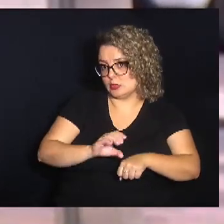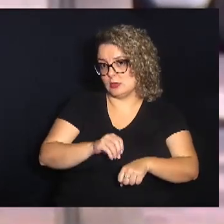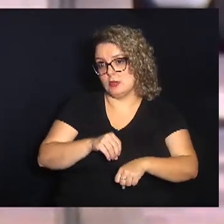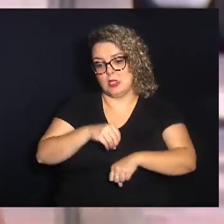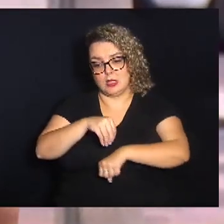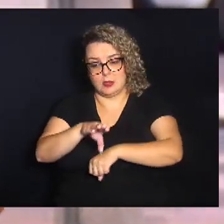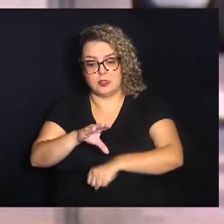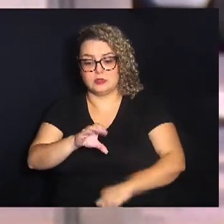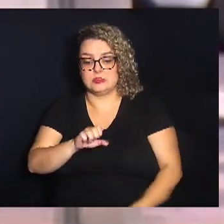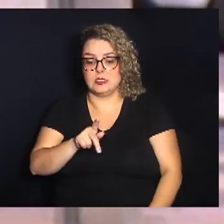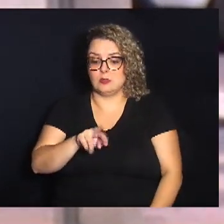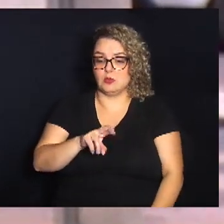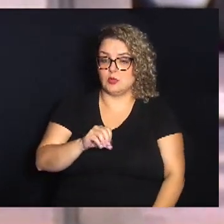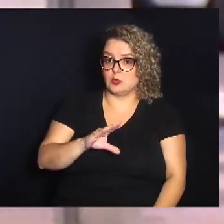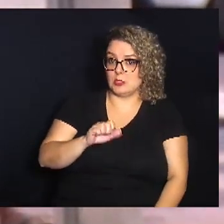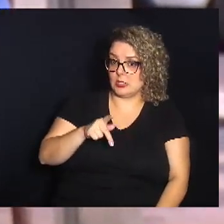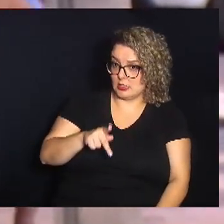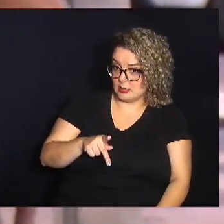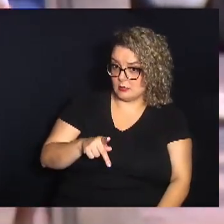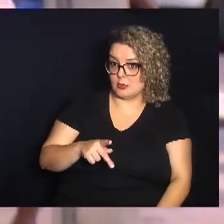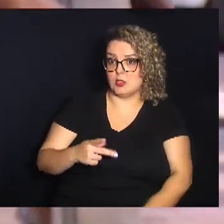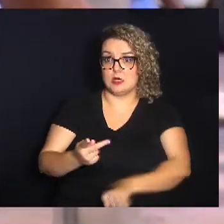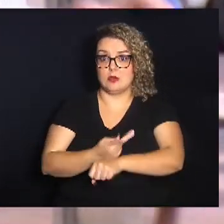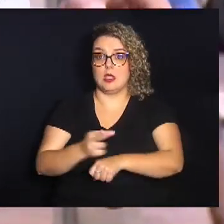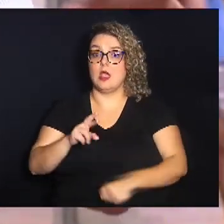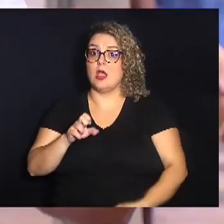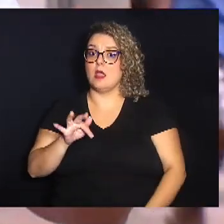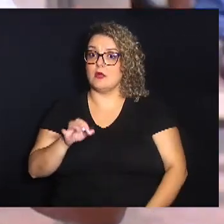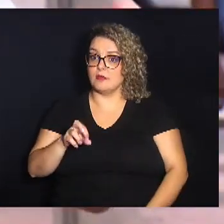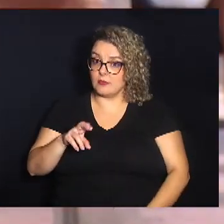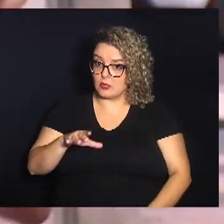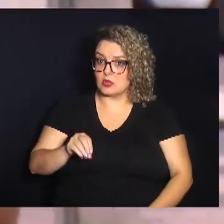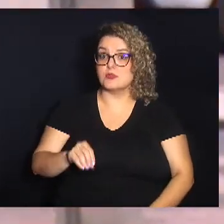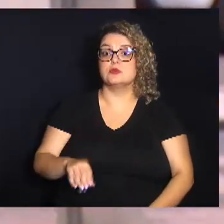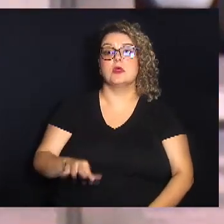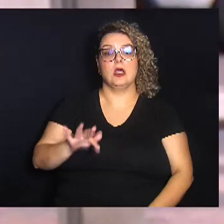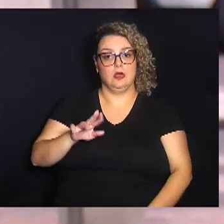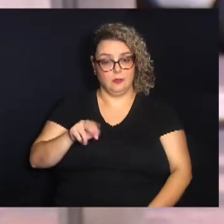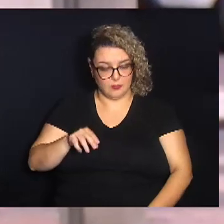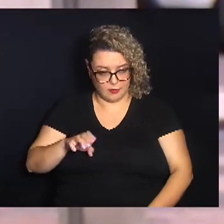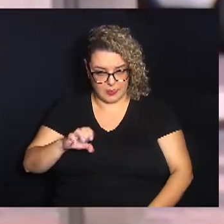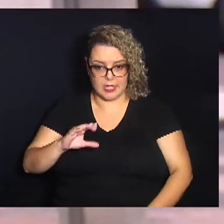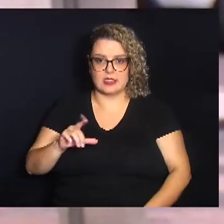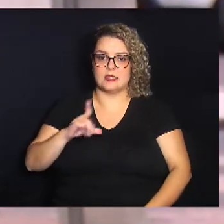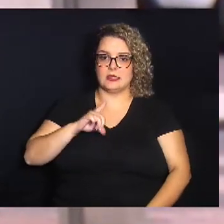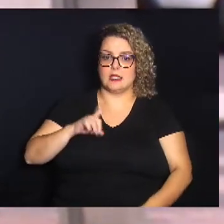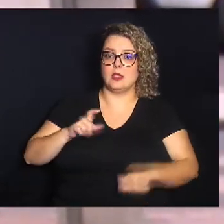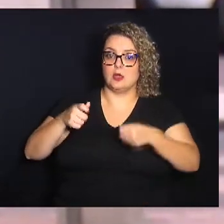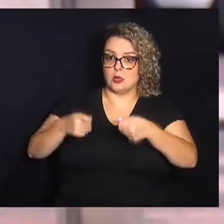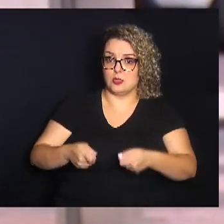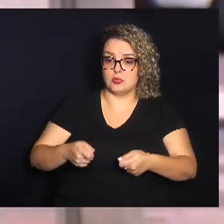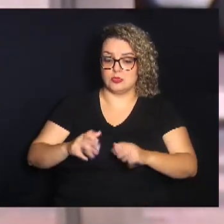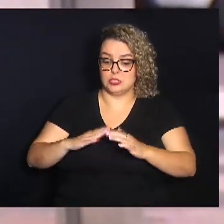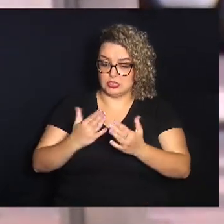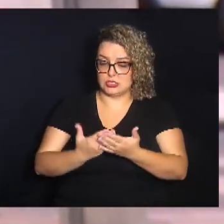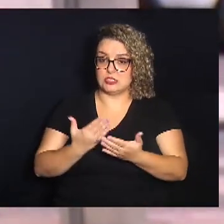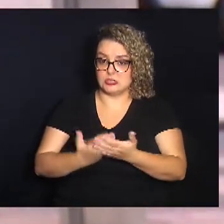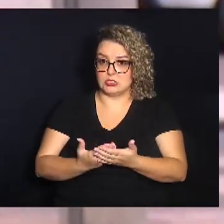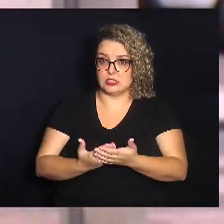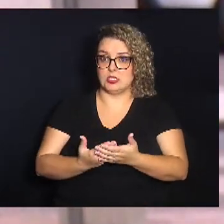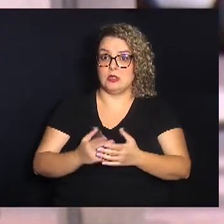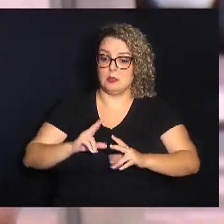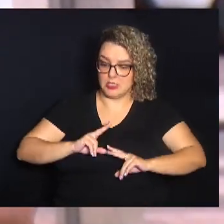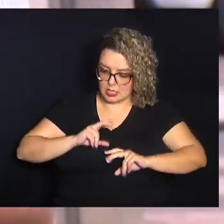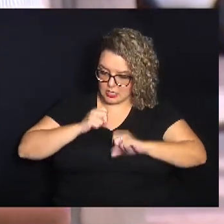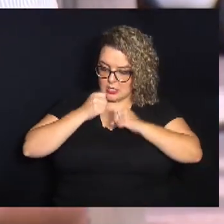CEPROCAMP. Aquele que busca reforço, a FUMEC também tem um programa chamado Consolidando a Escolaridade, para